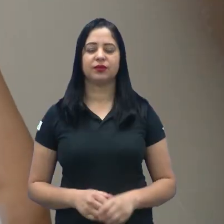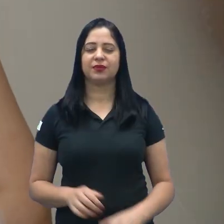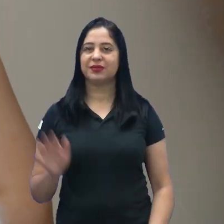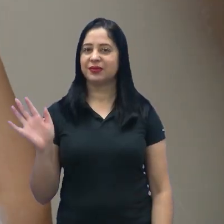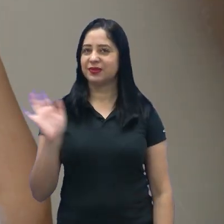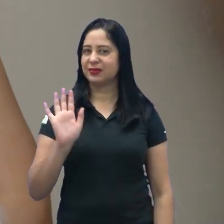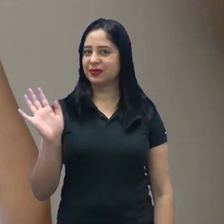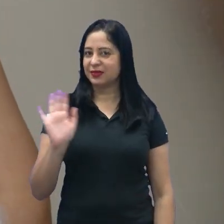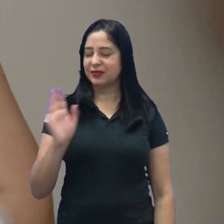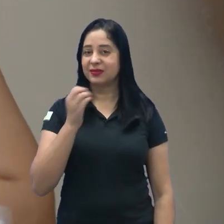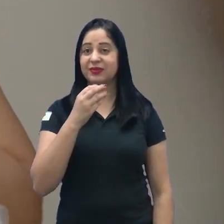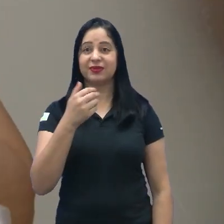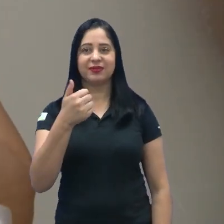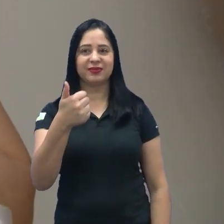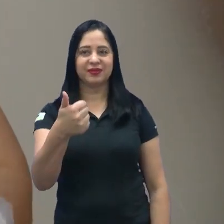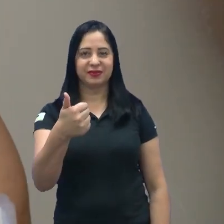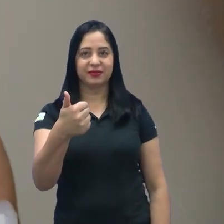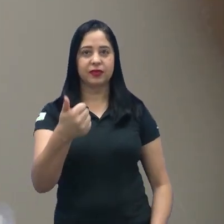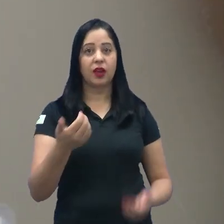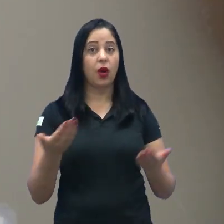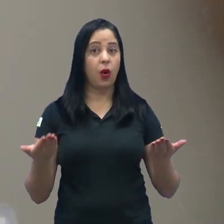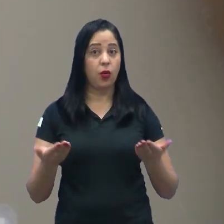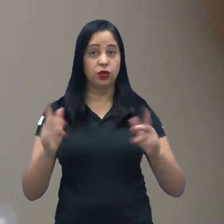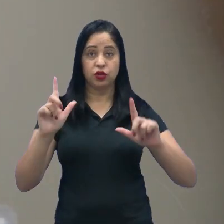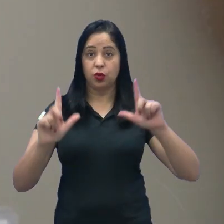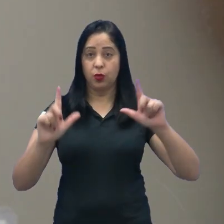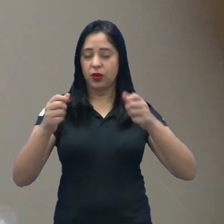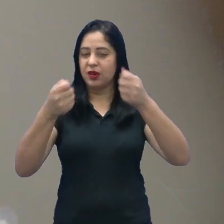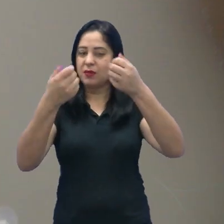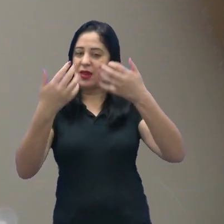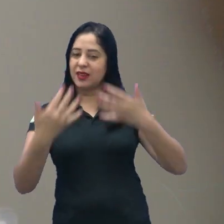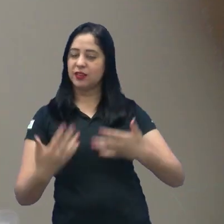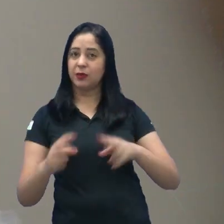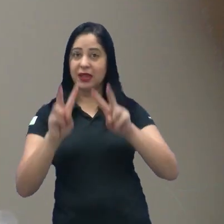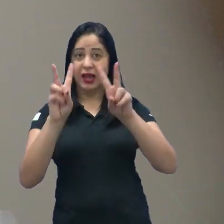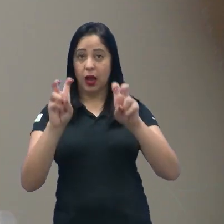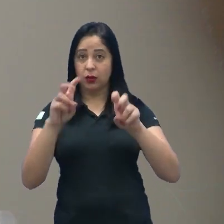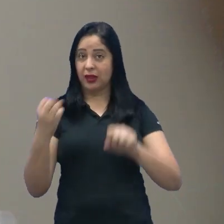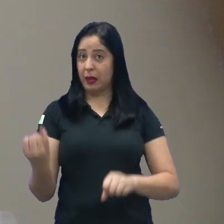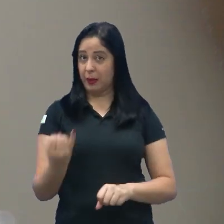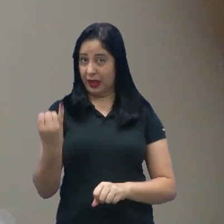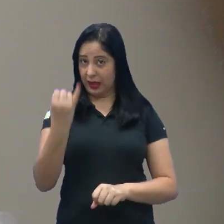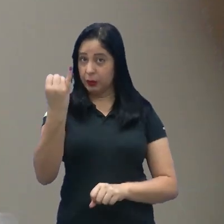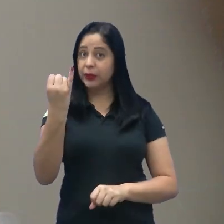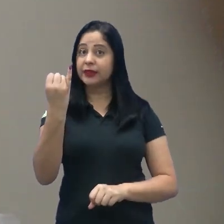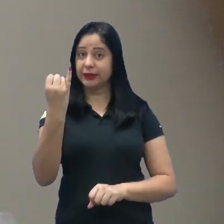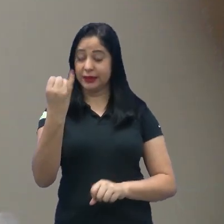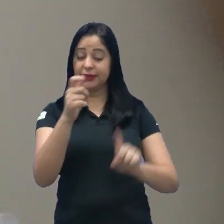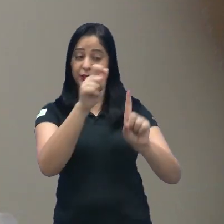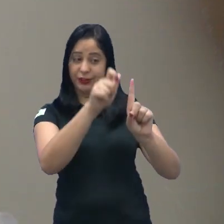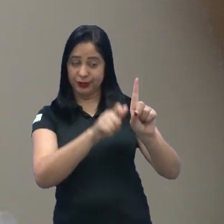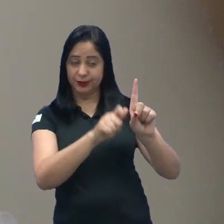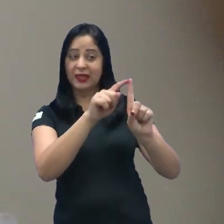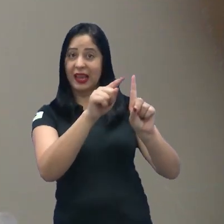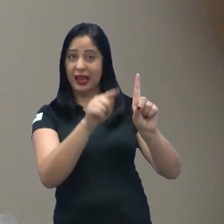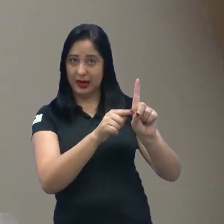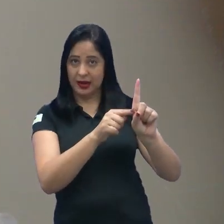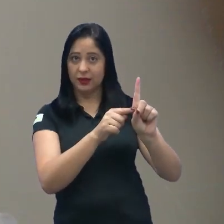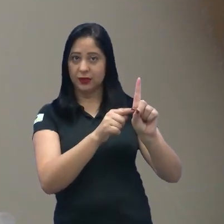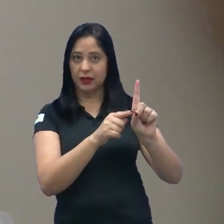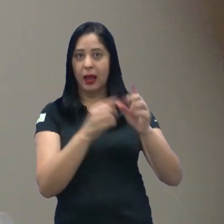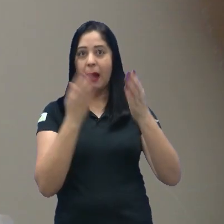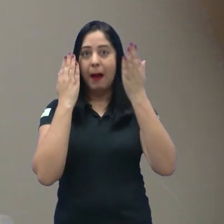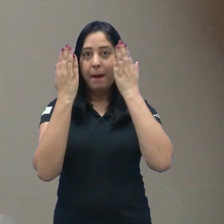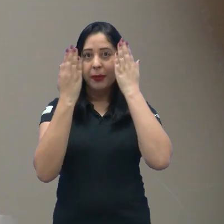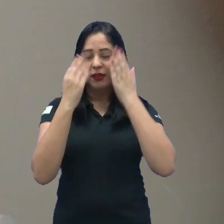Olá, tudo bem com você? No programa de hoje vamos falar sobre um tema essencial para gestantes e seus familiares, a